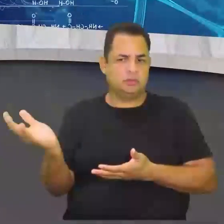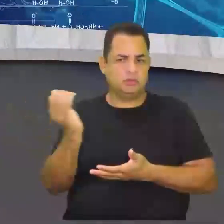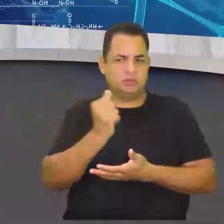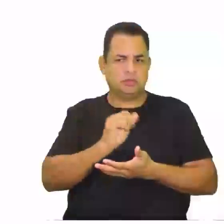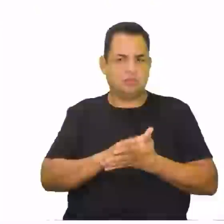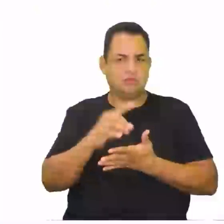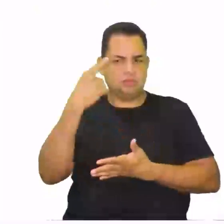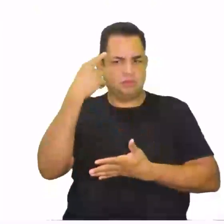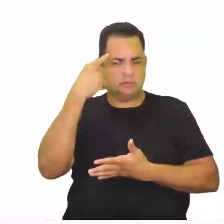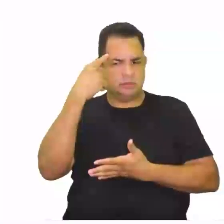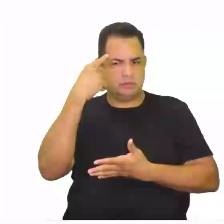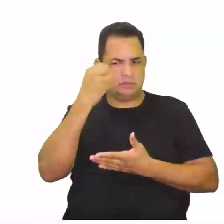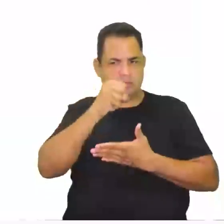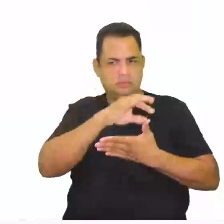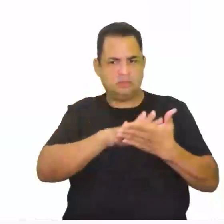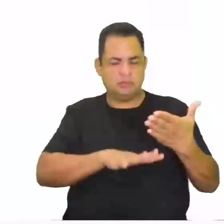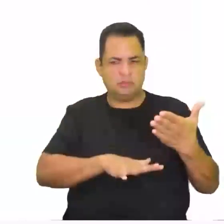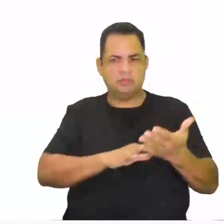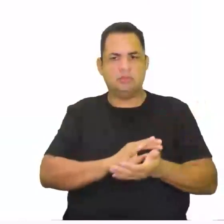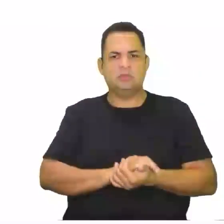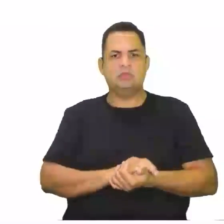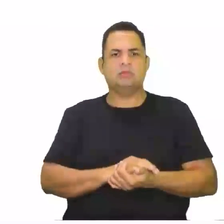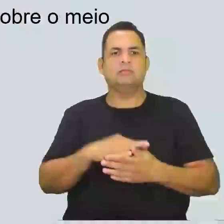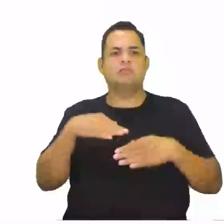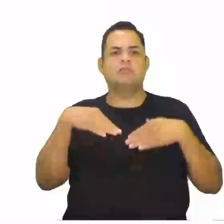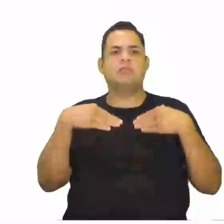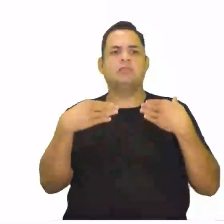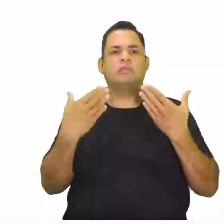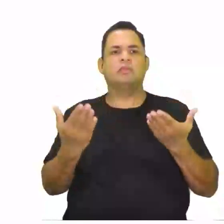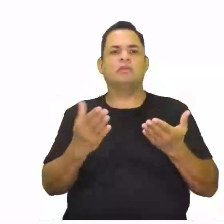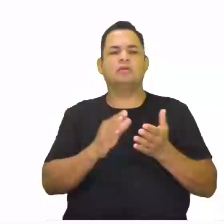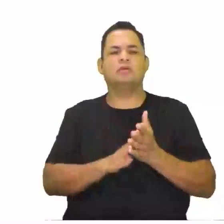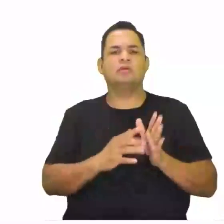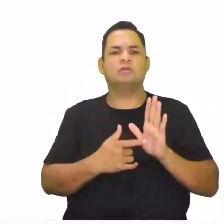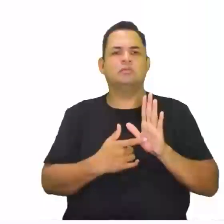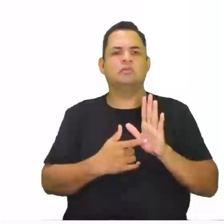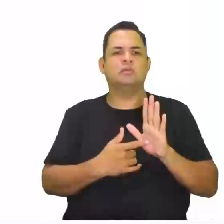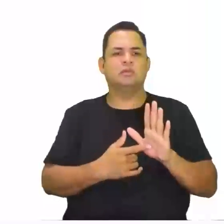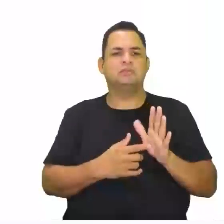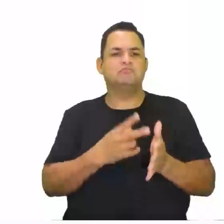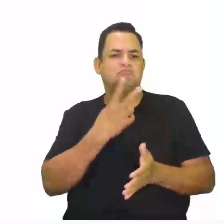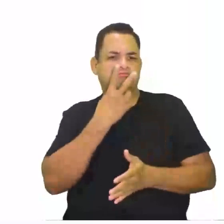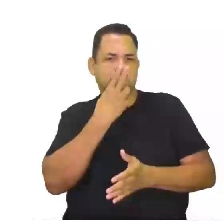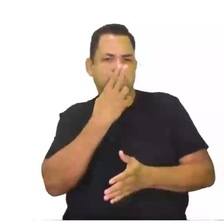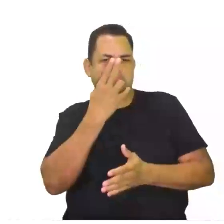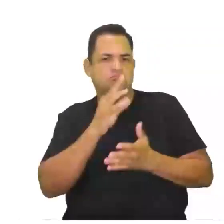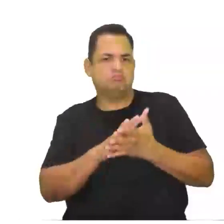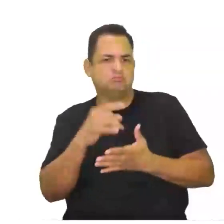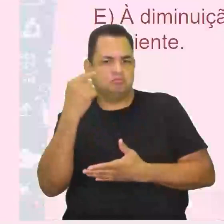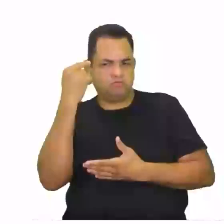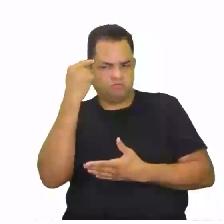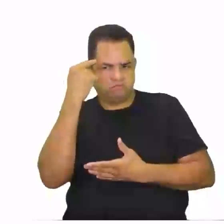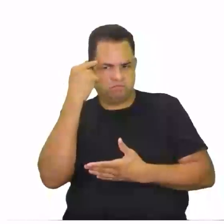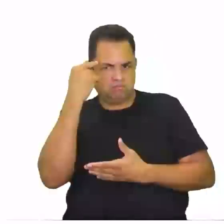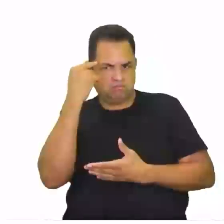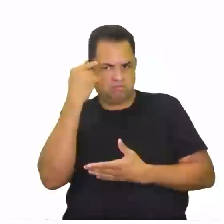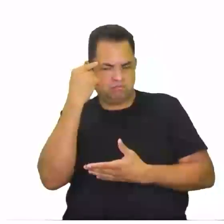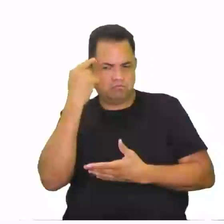gente raciocinar nas alternativas e ver qual que traz algo parecido com esse raciocínio.